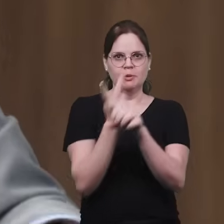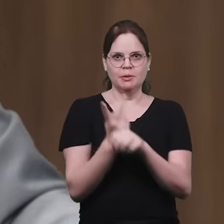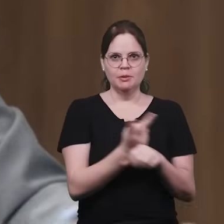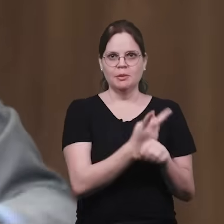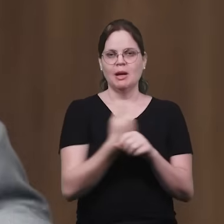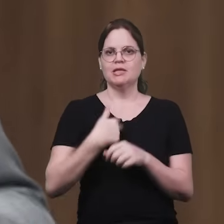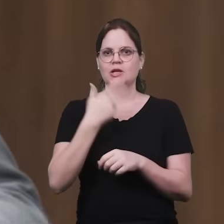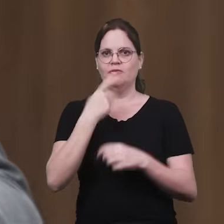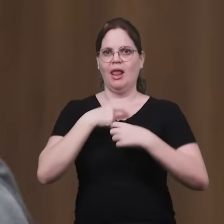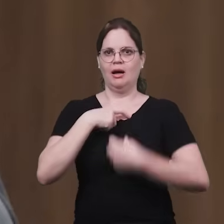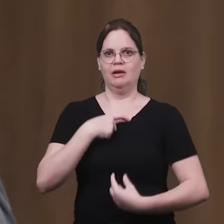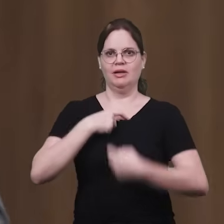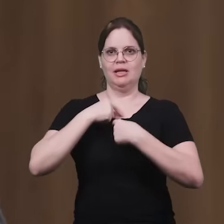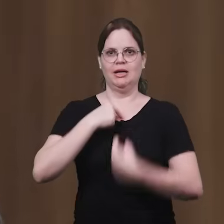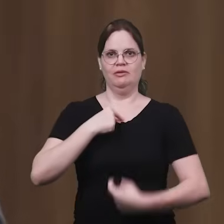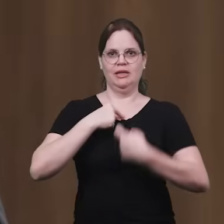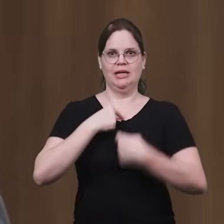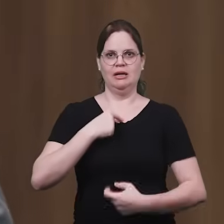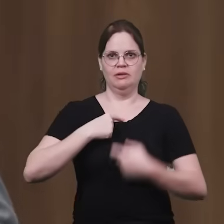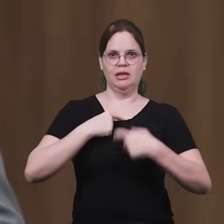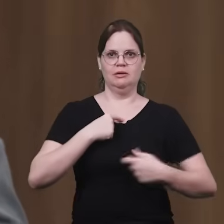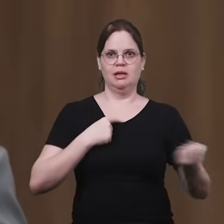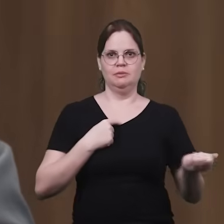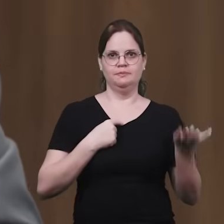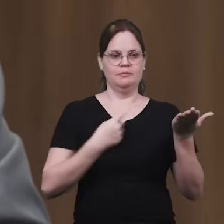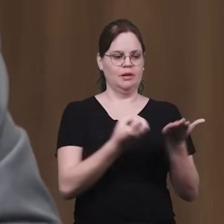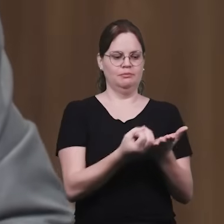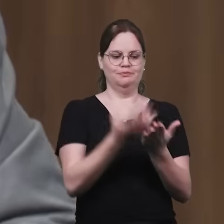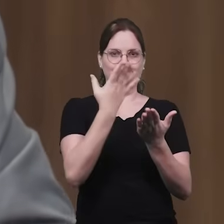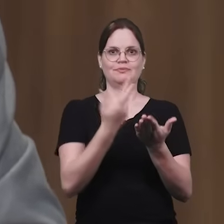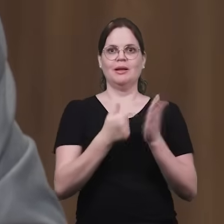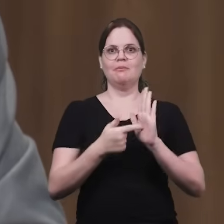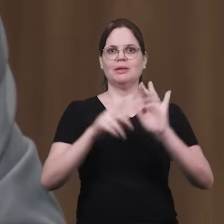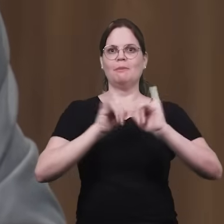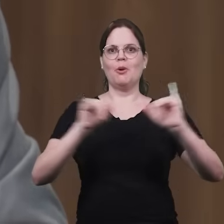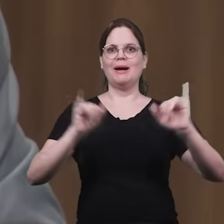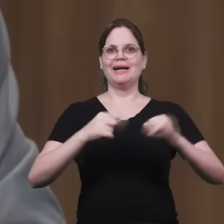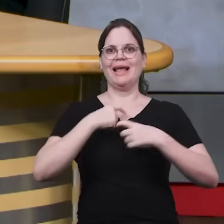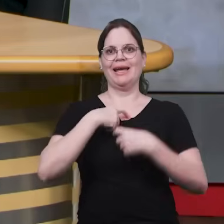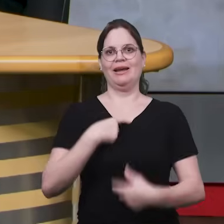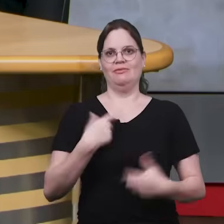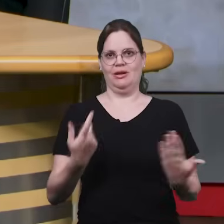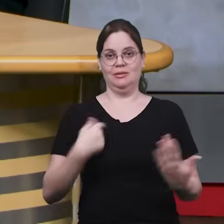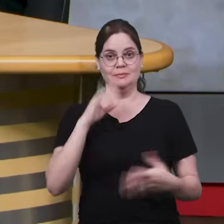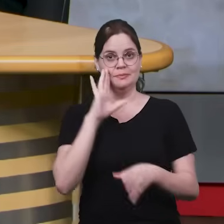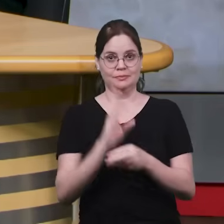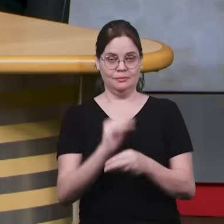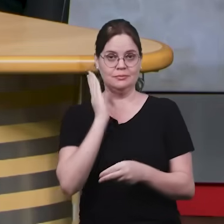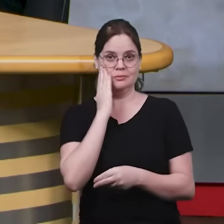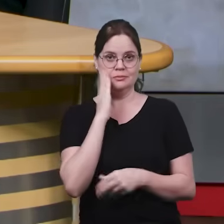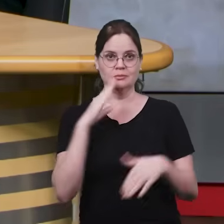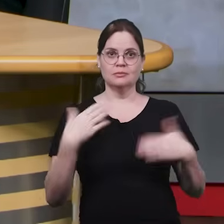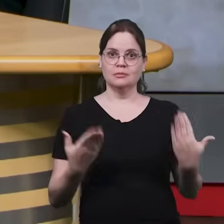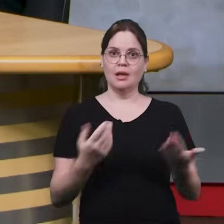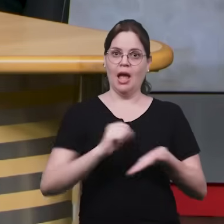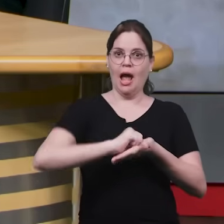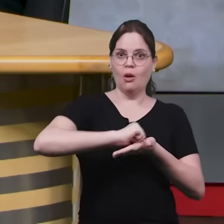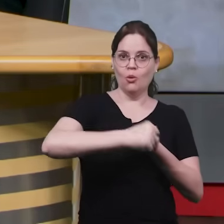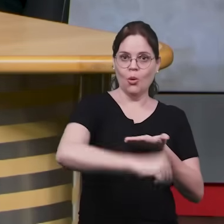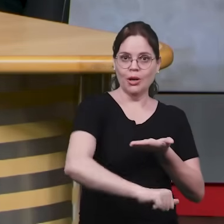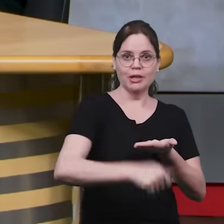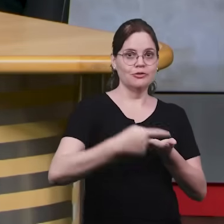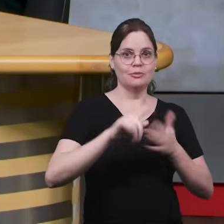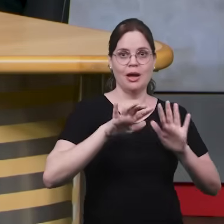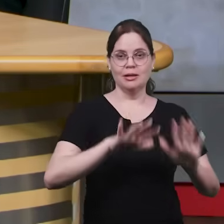exemplo, como eu falei, gravata, daqui a pouco vai começar a aparecer propaganda de gravata para mim. É verdade. Tá entendendo? Então é assim que o